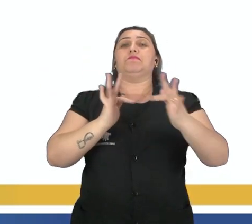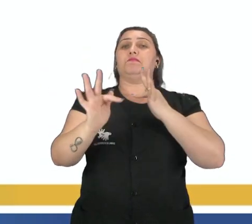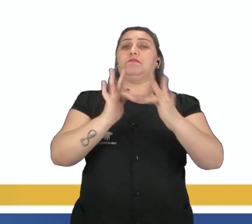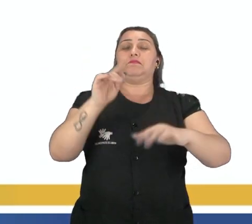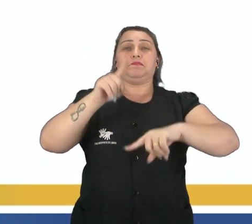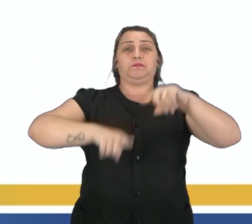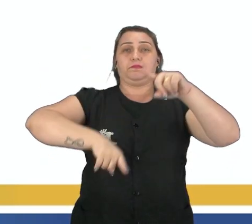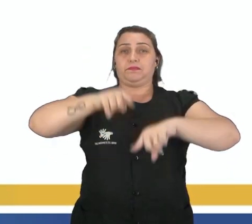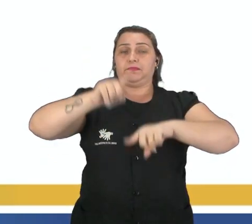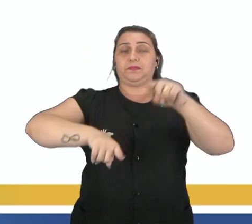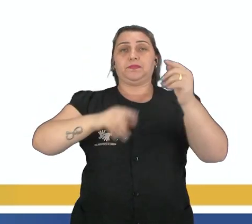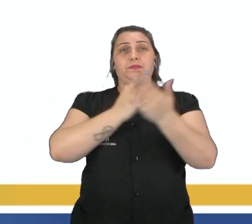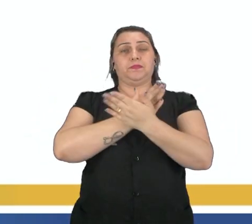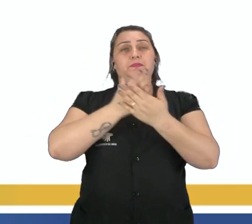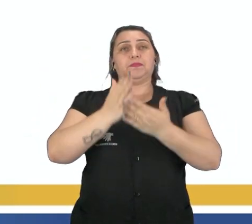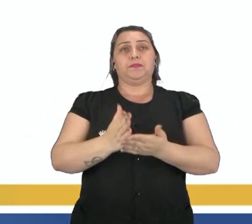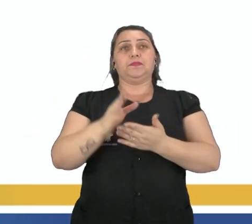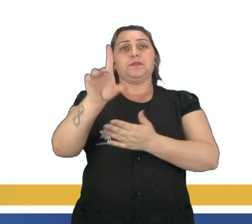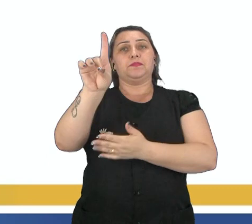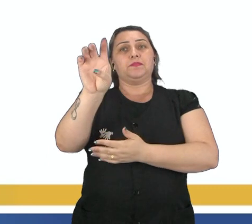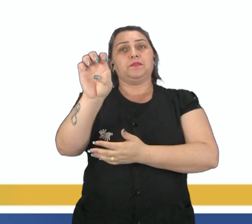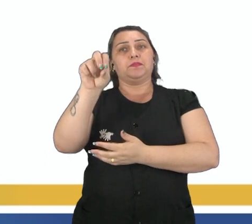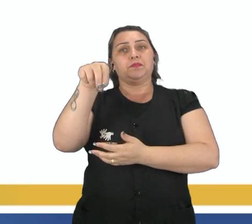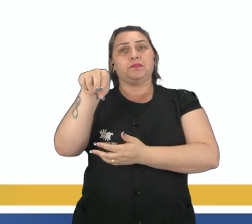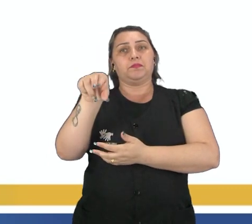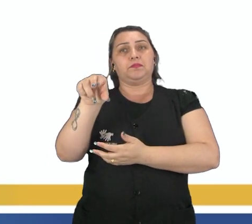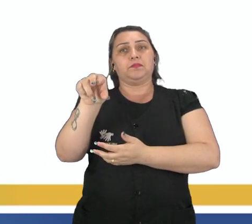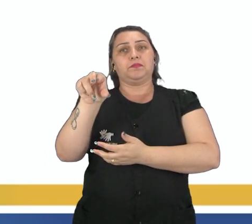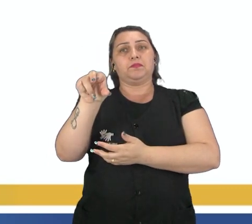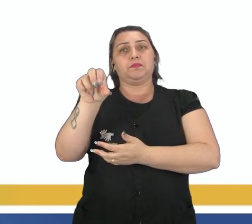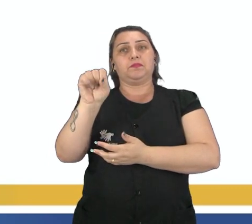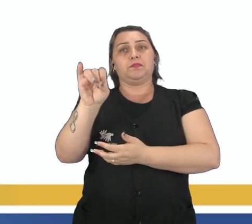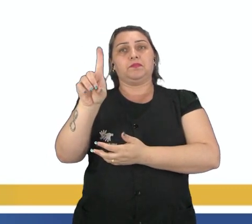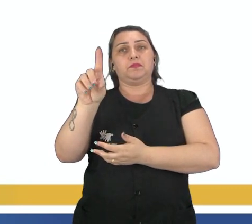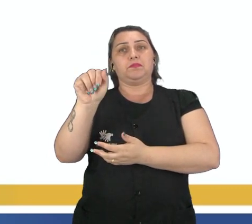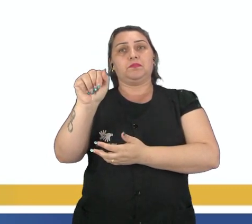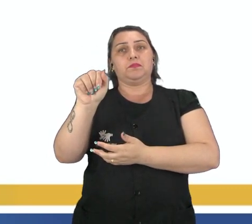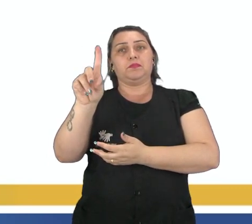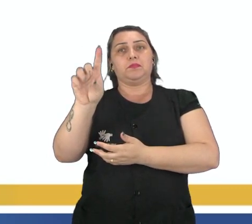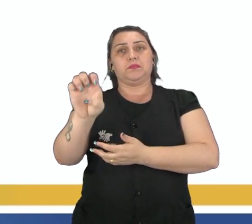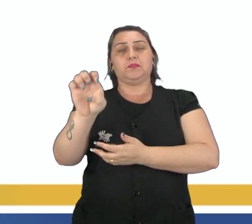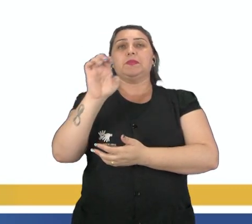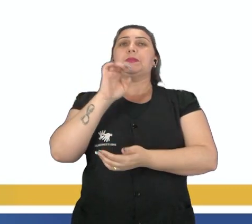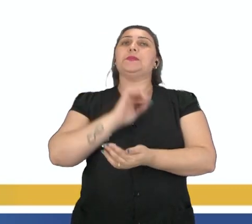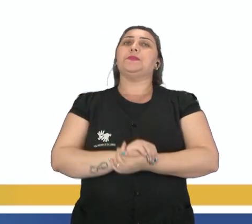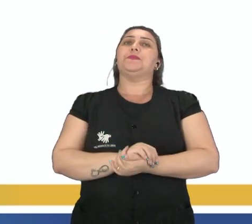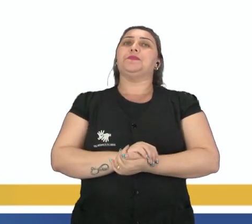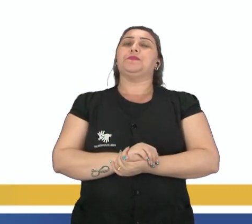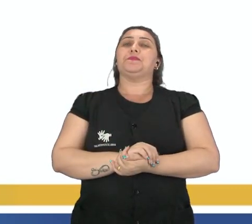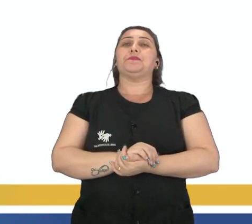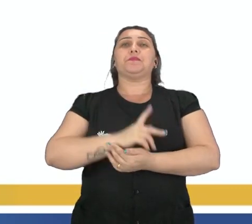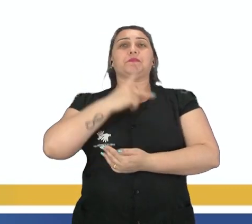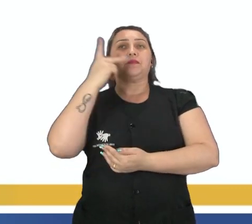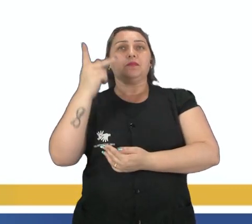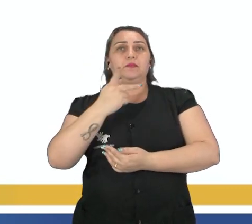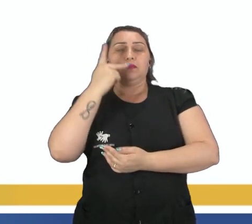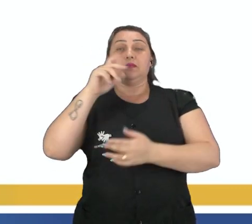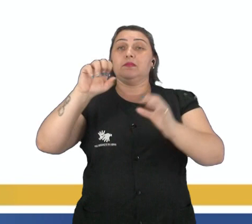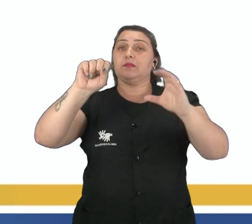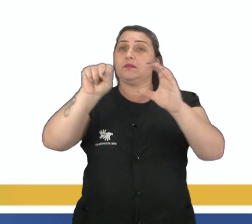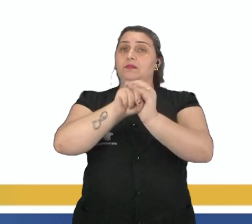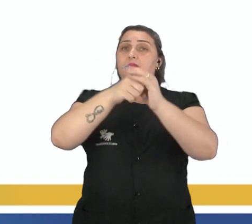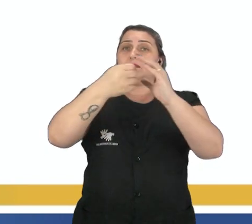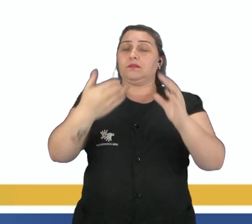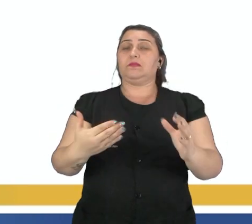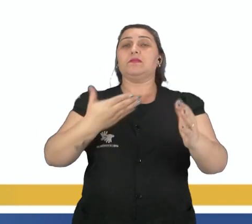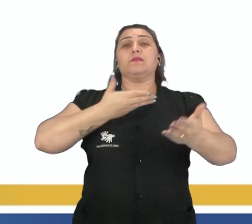materiais. A gente vai começar aí pela densidade. Quando a gente fala da densidade, a gente está falando de uma